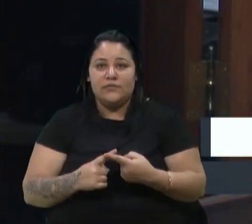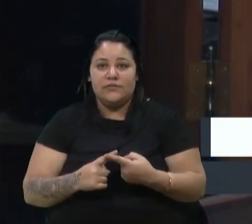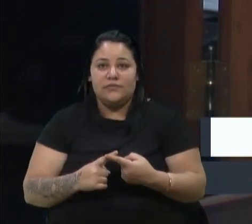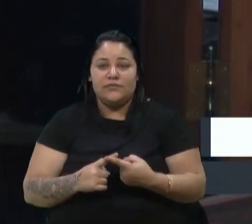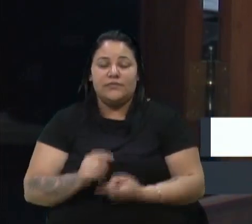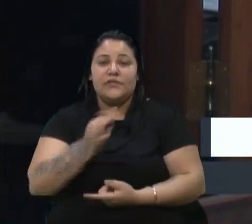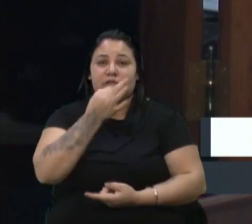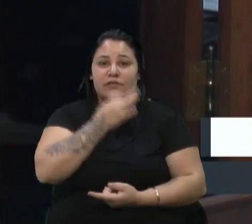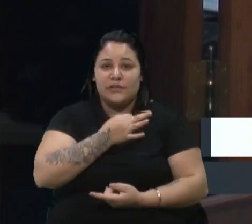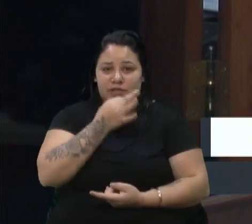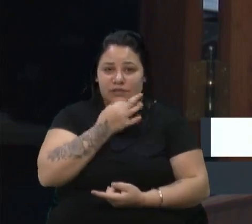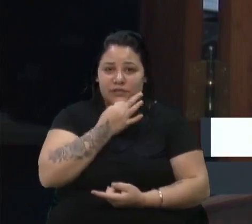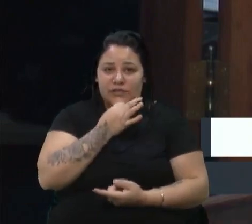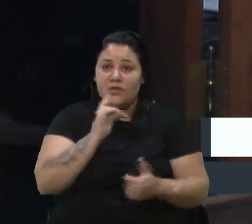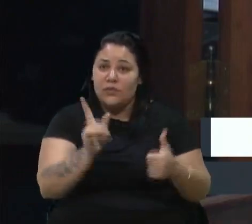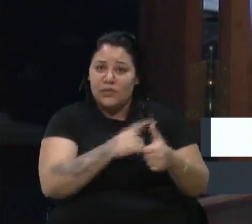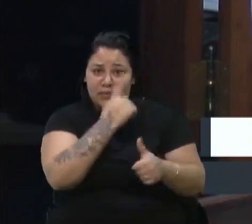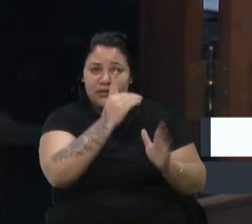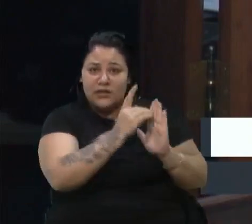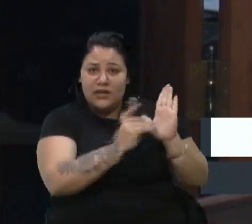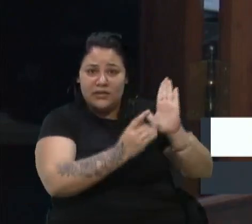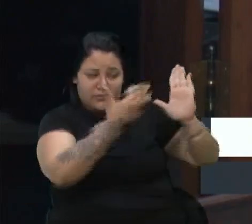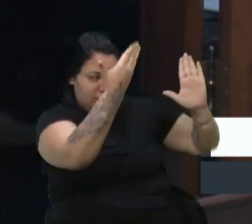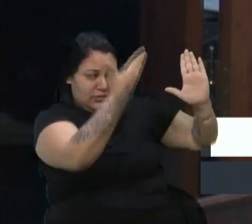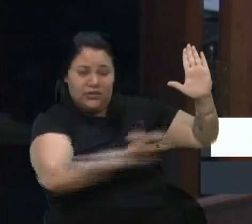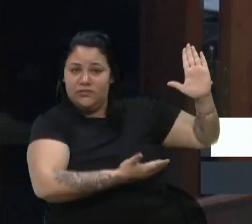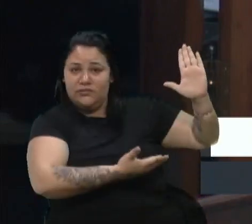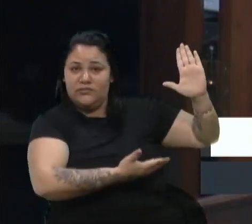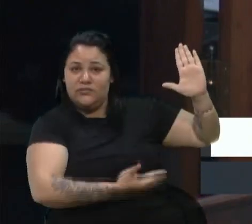Caxias estava no primeiro decreto, está aqui os documentos.